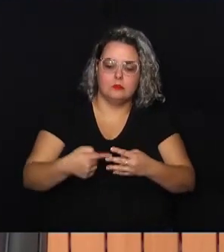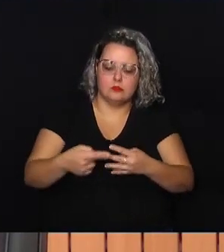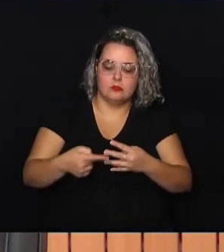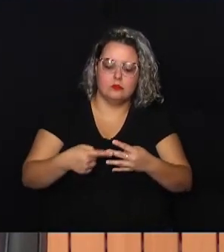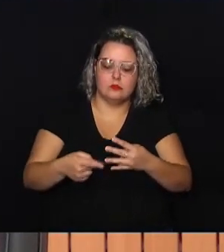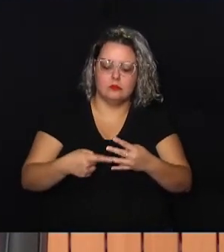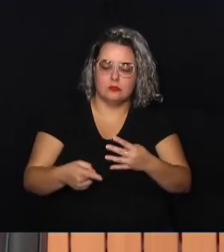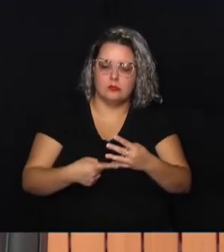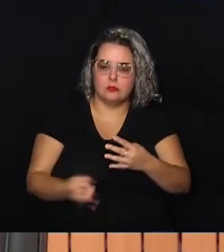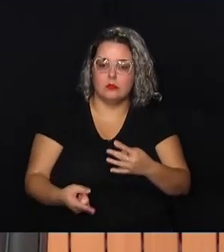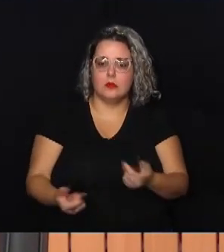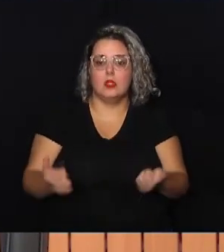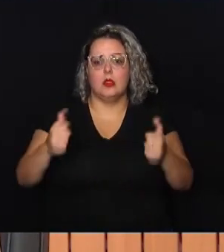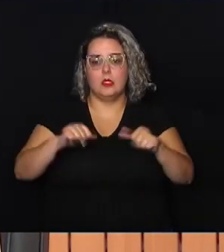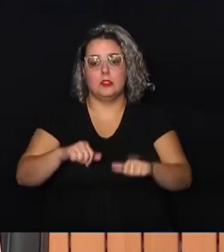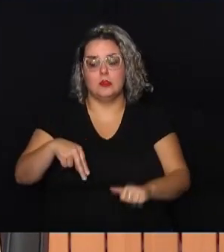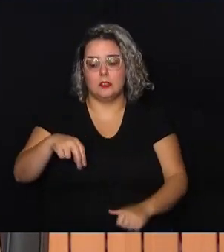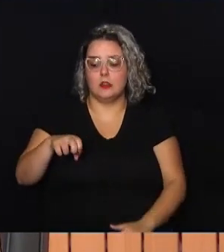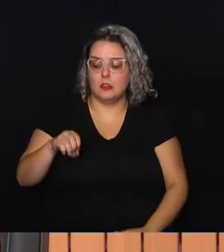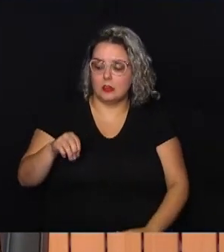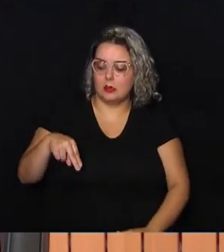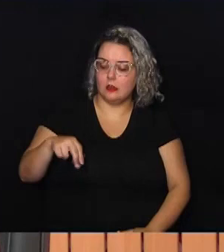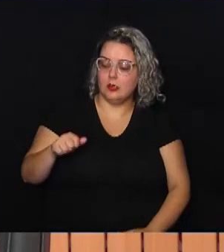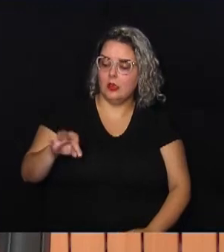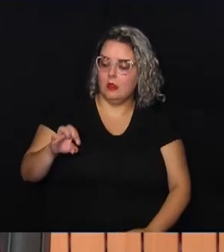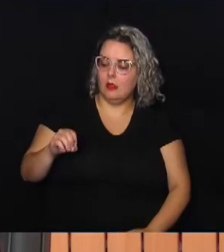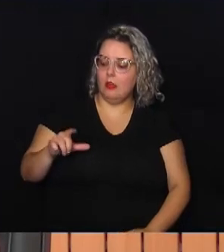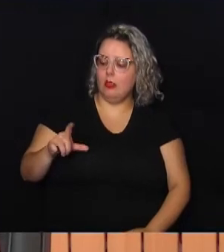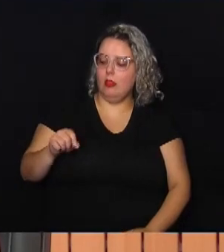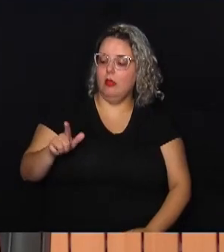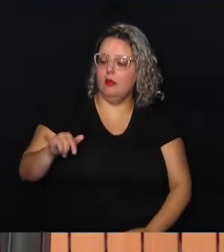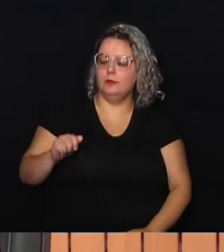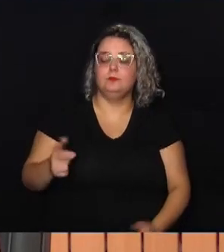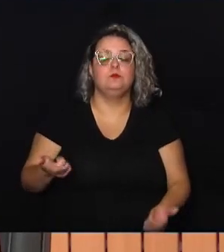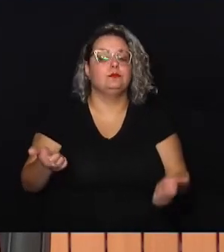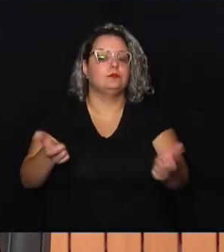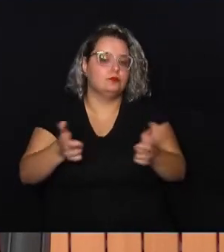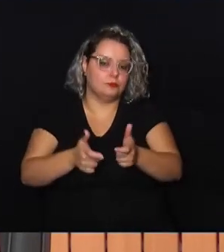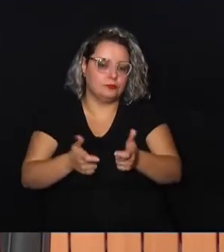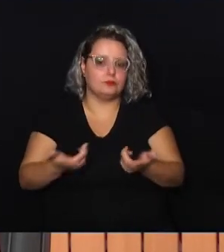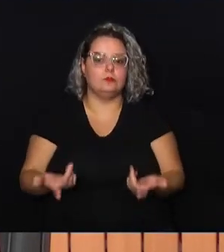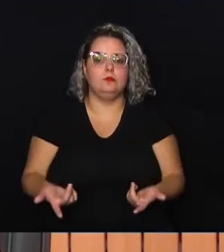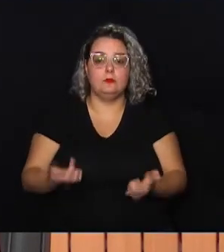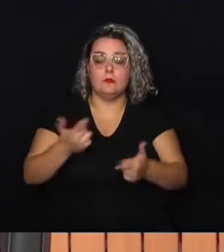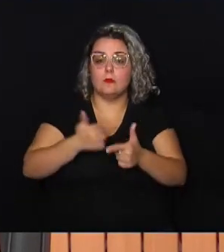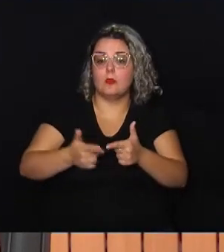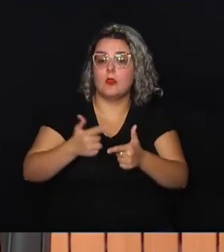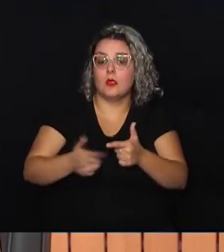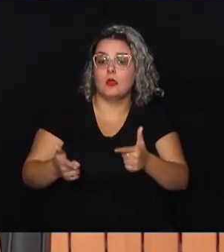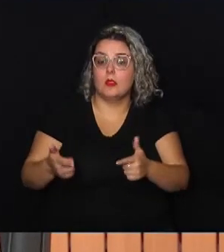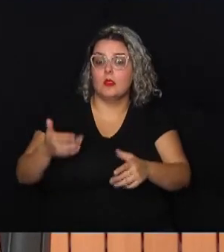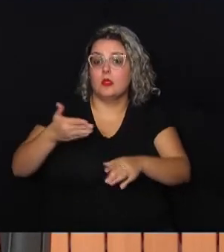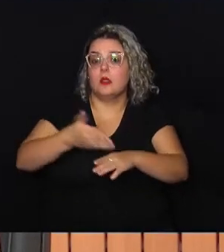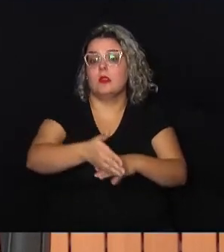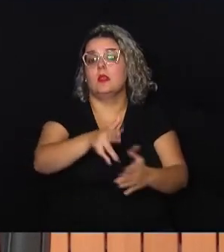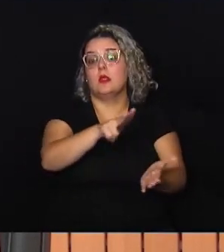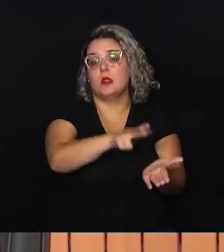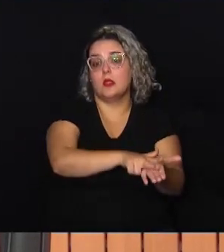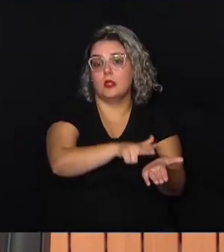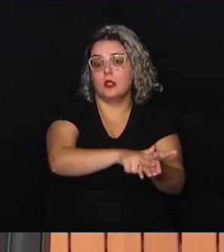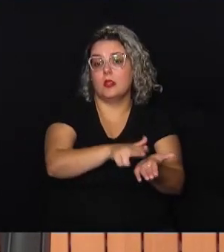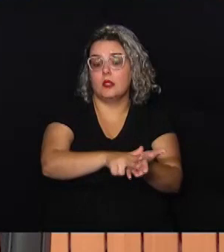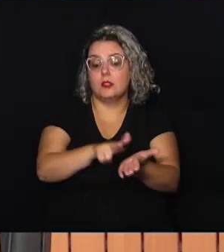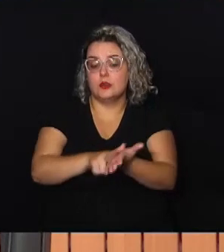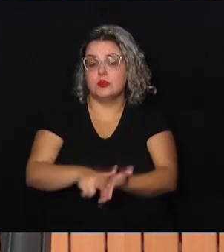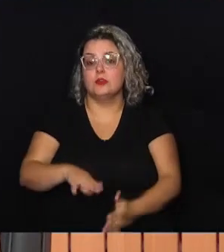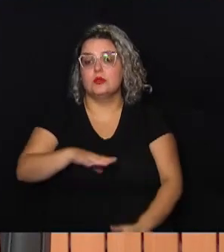ser amenizada. Temos alguns outros problemas, por exemplo, a entrada das internações em Campinas tem sido